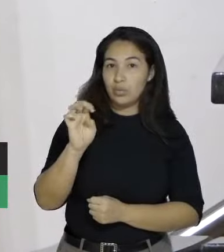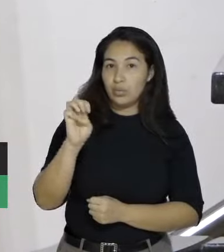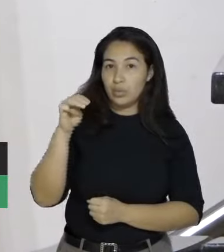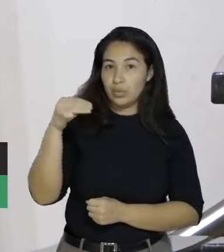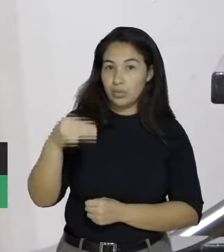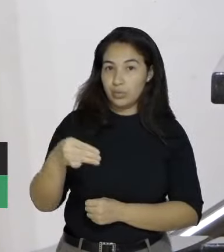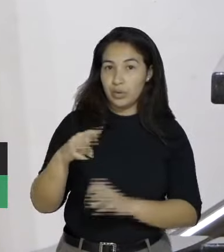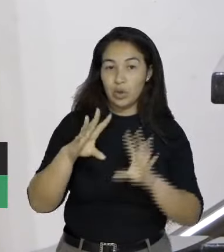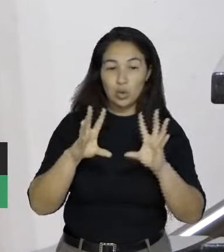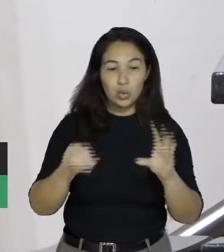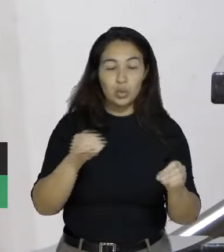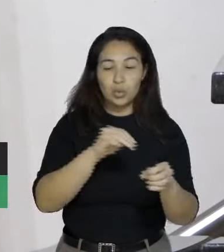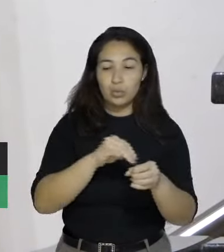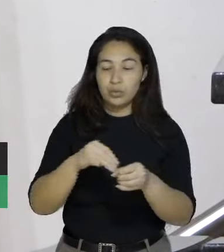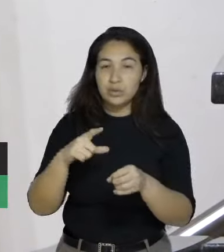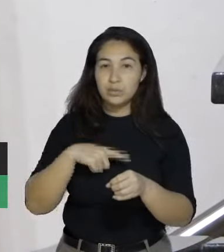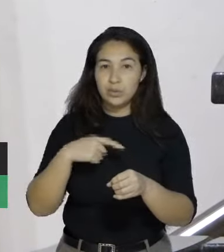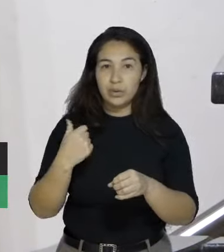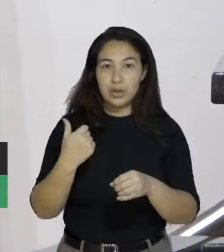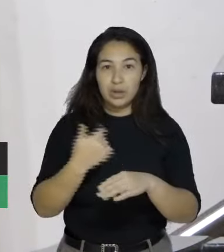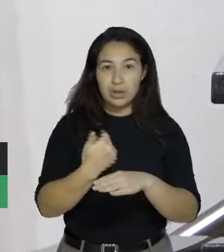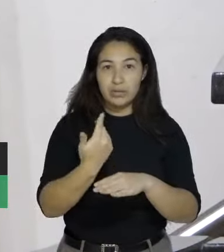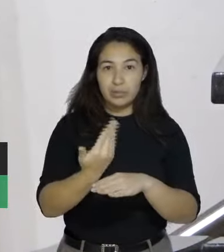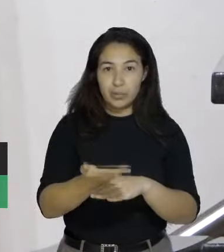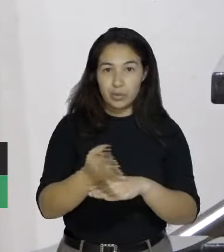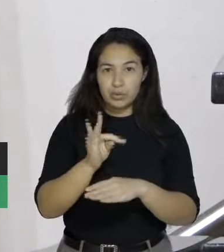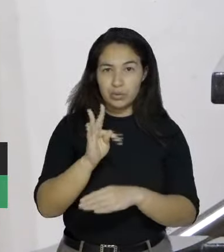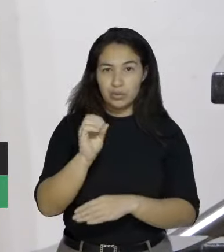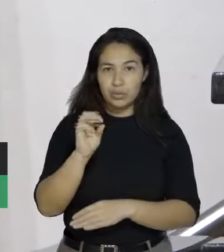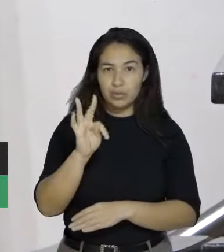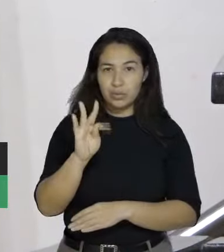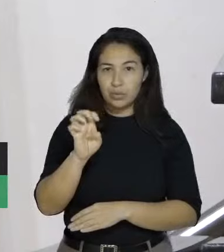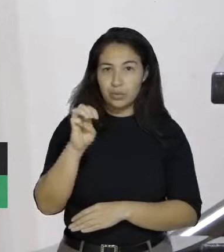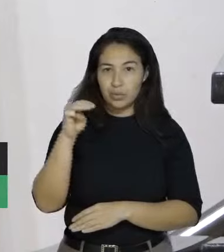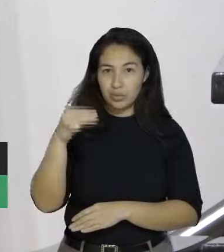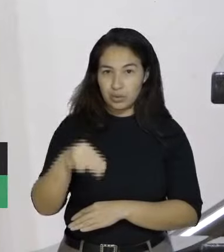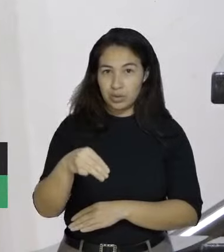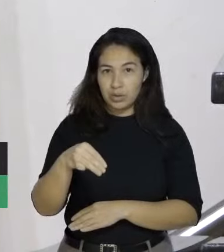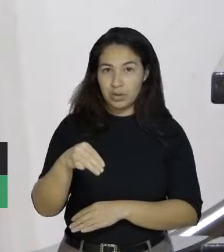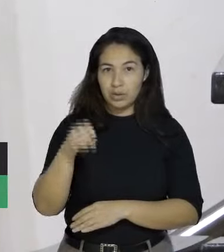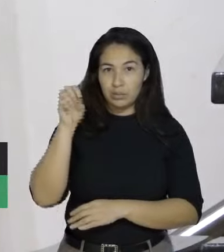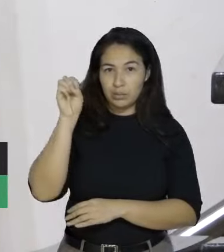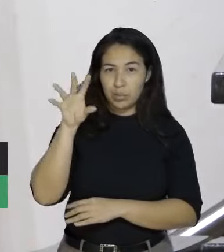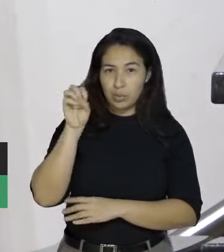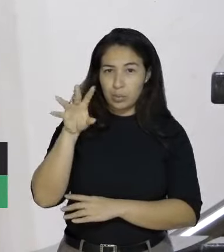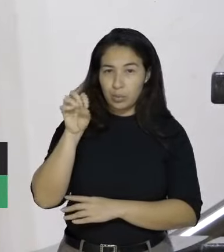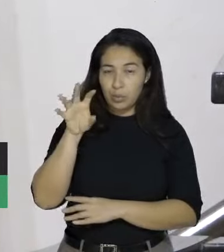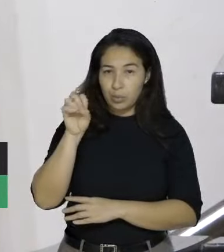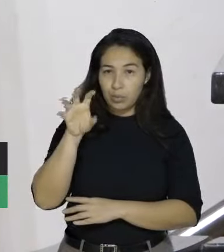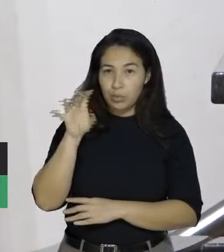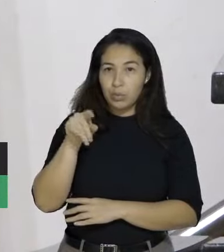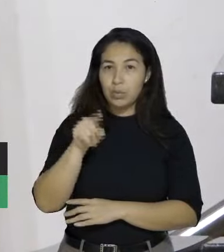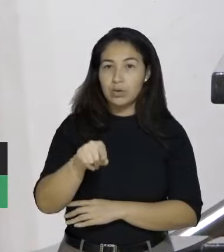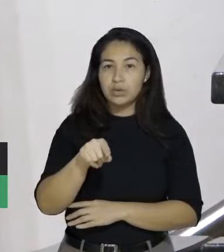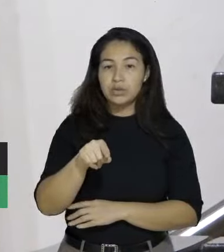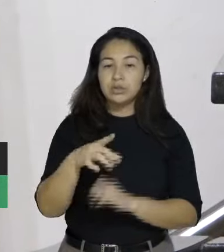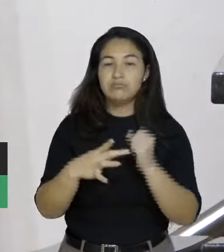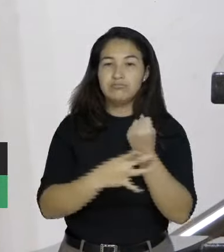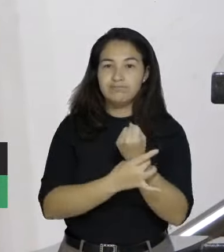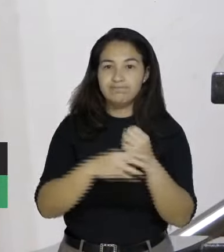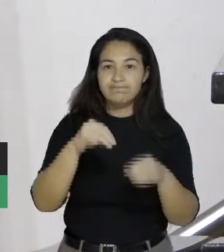todas todas tem na entrada um toque de segurança o alarme direto na central de monitoramento do município de Porto Belo